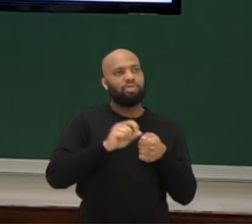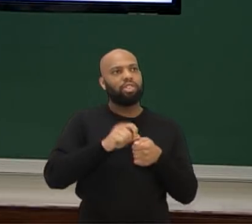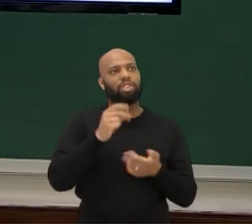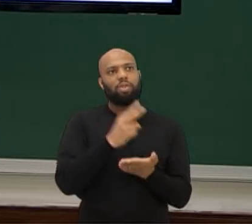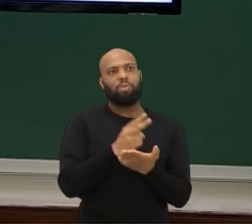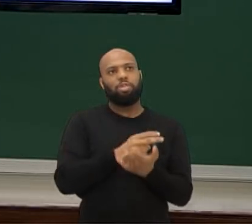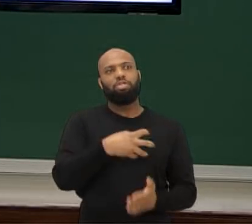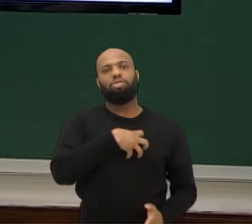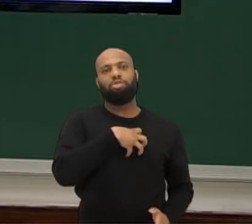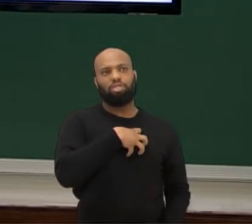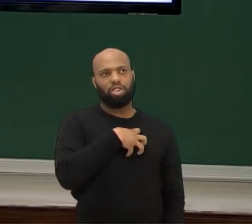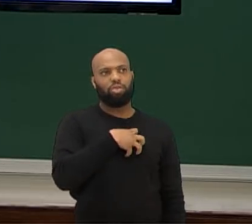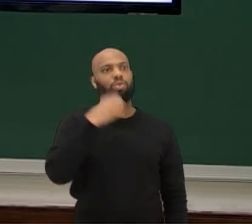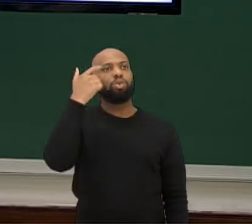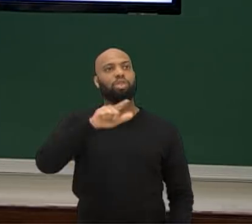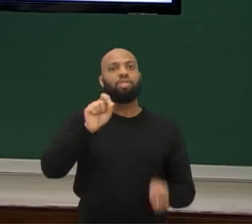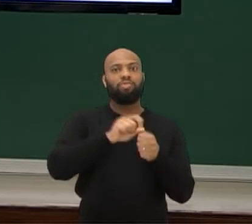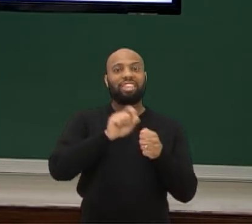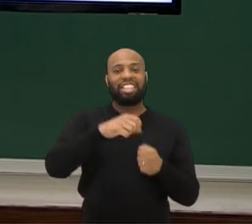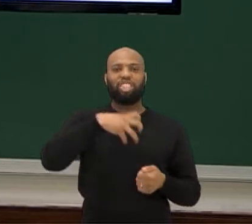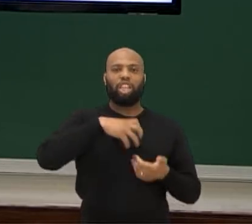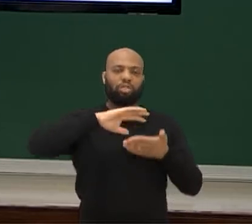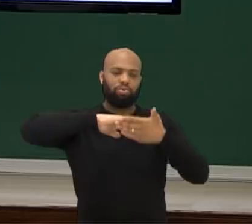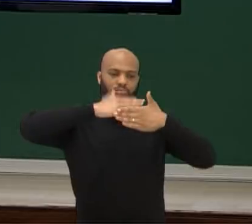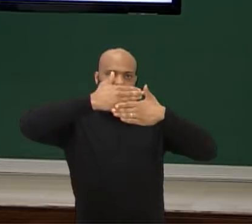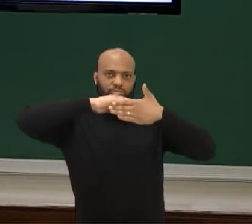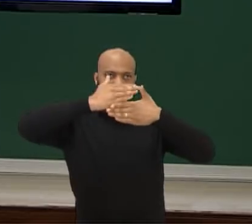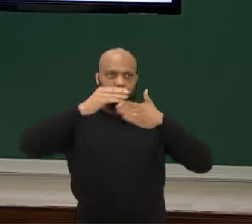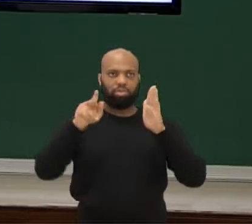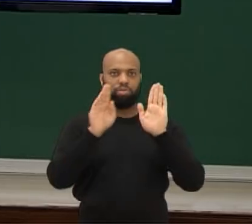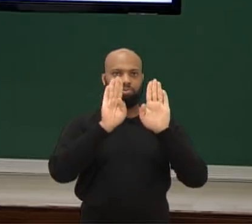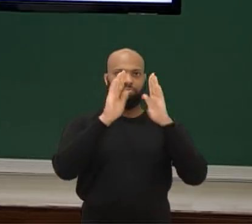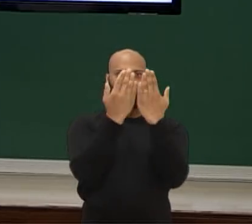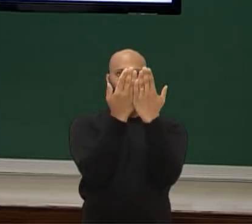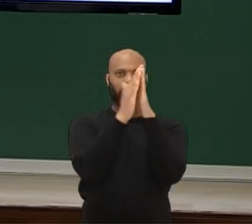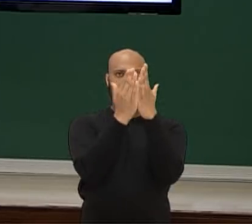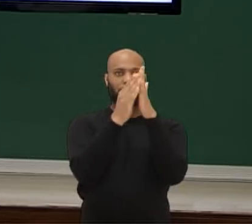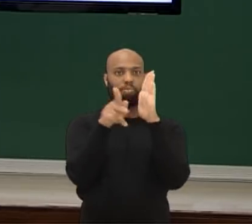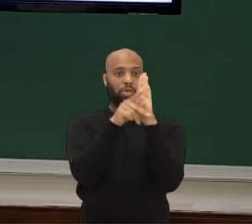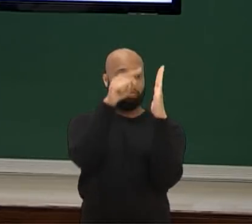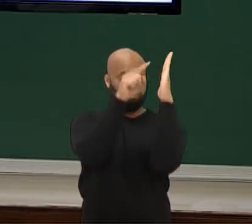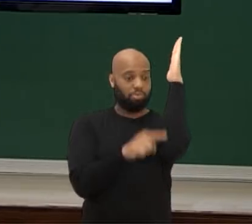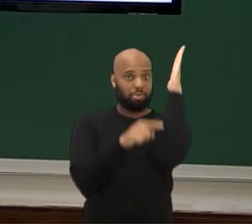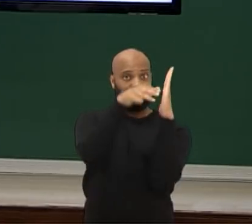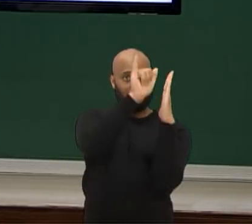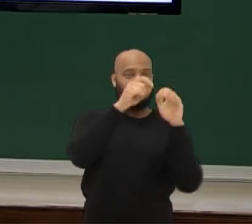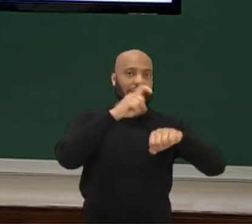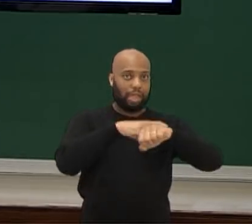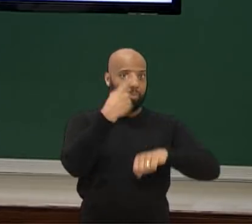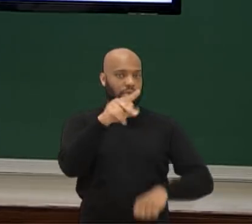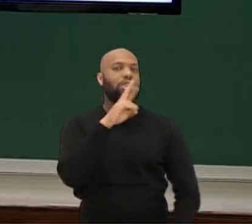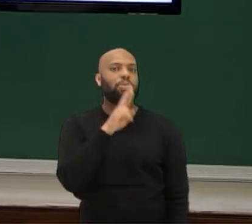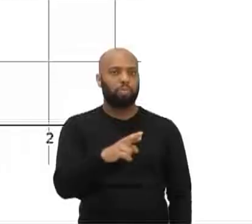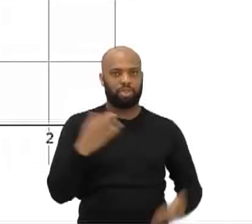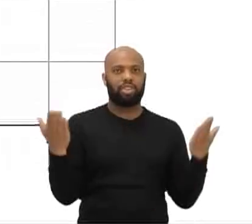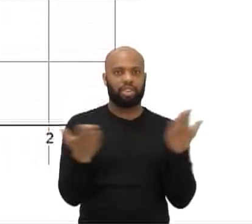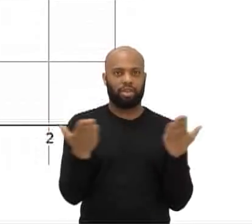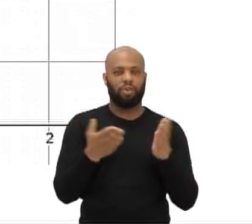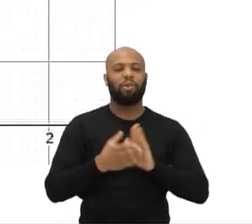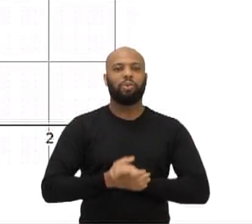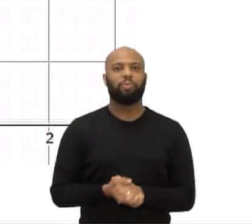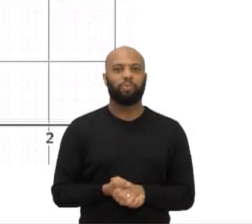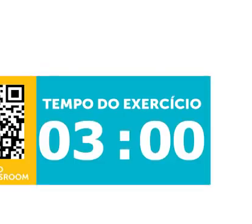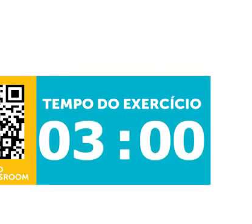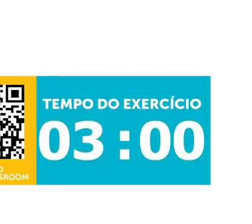a mesma proporção, a simetria com relação ao eixo Y, ok? Um tempo para vocês resolverem.